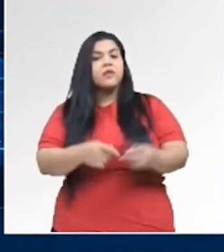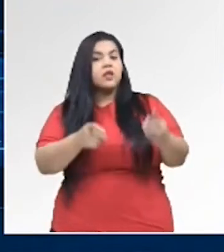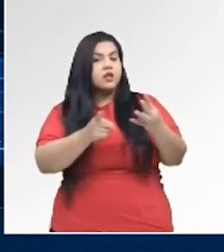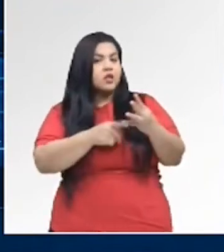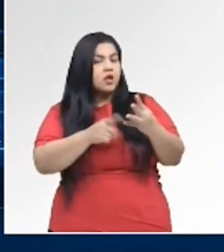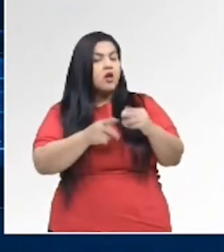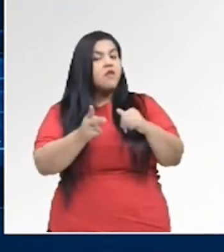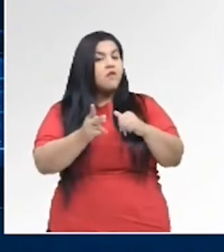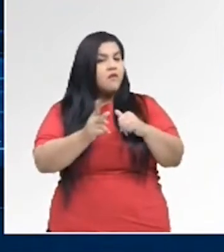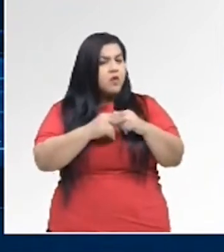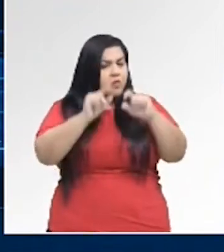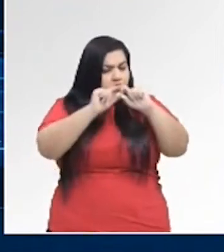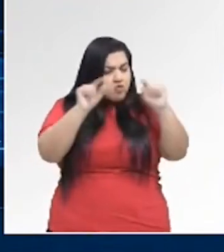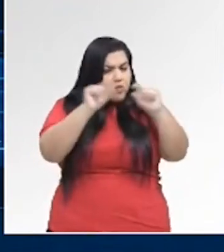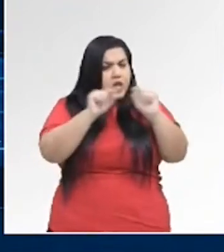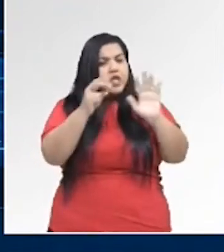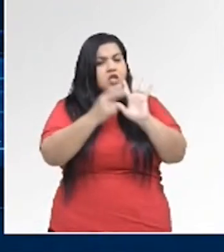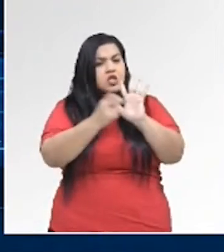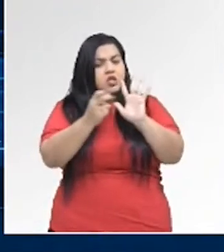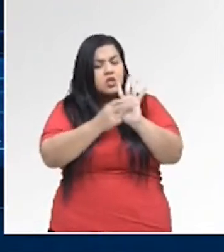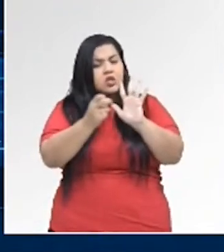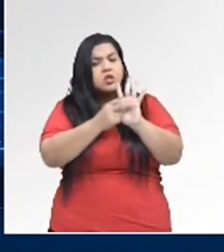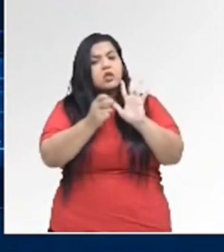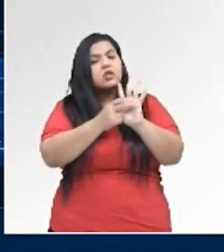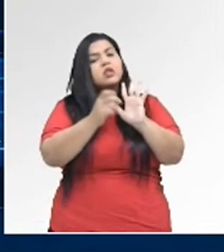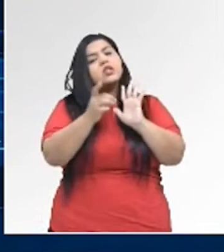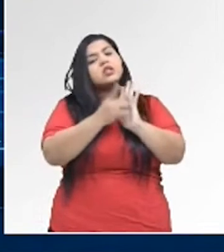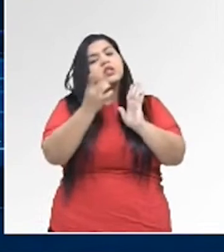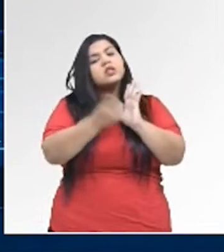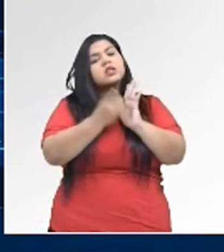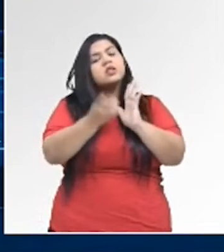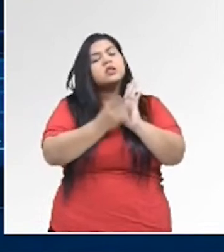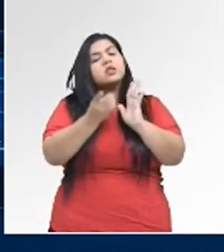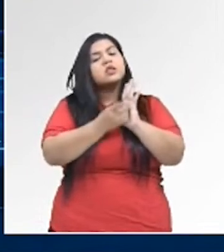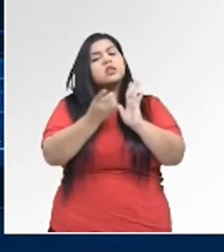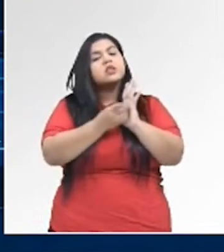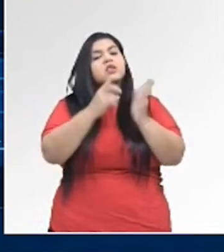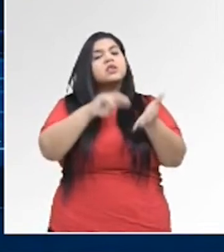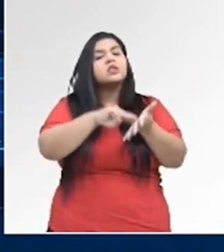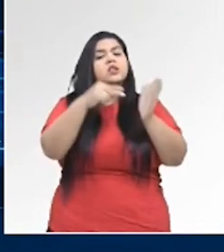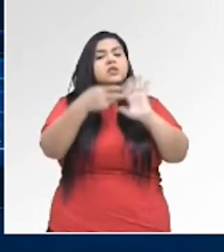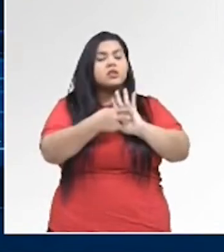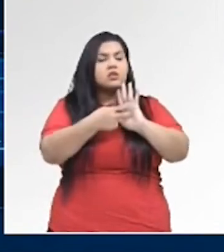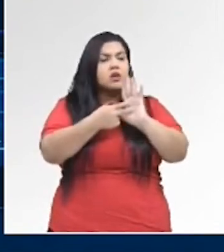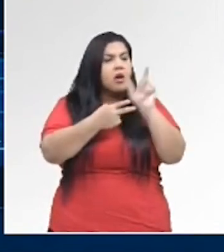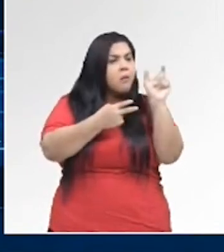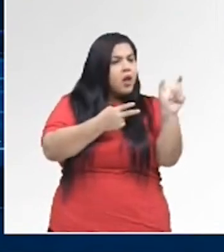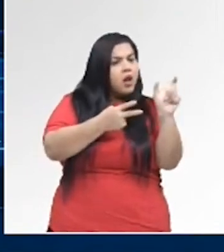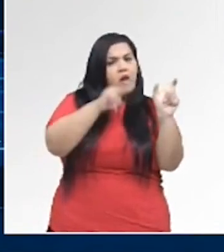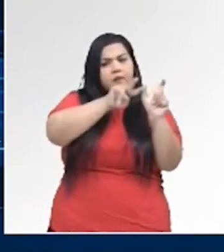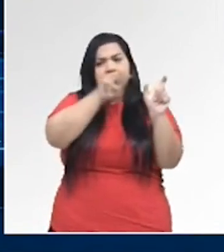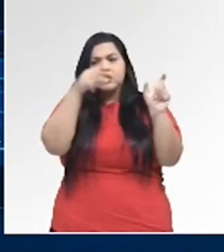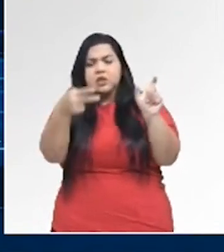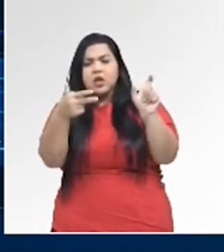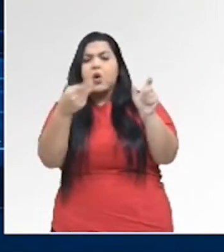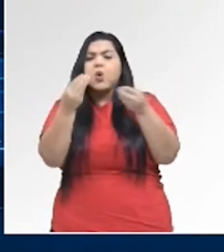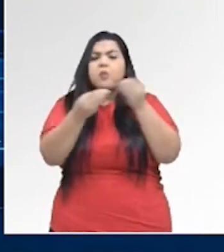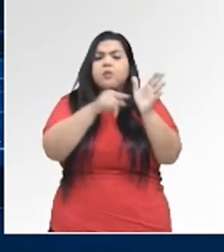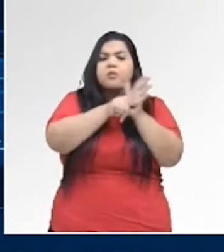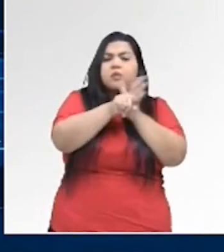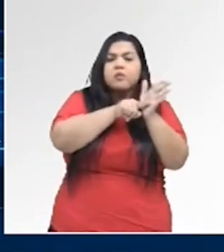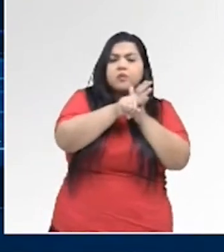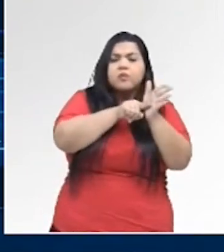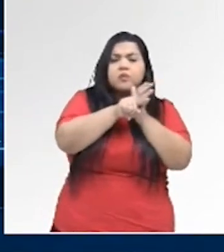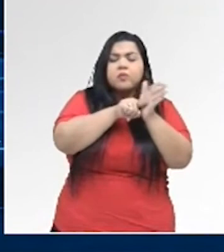de dicionário que traz aí o significado das palavras, como vocês pesquisaram